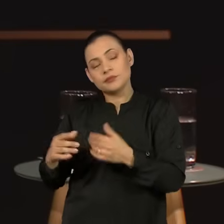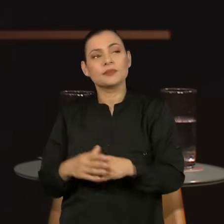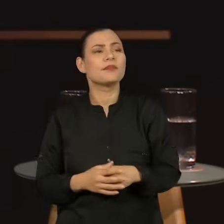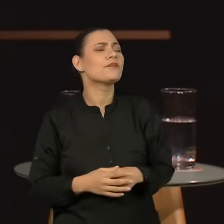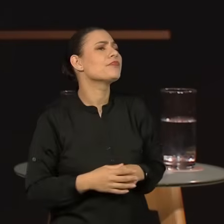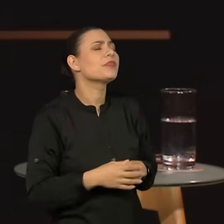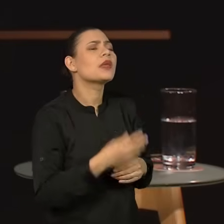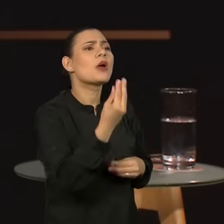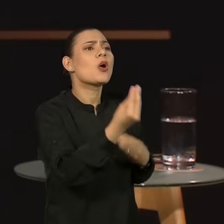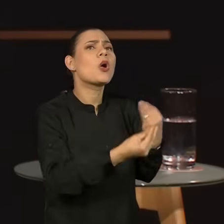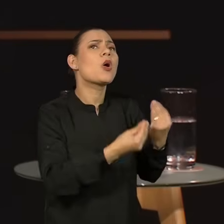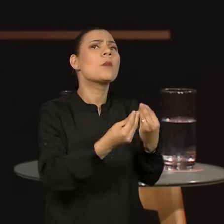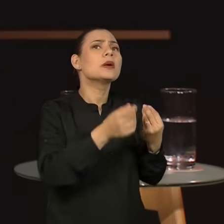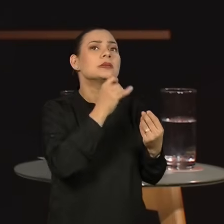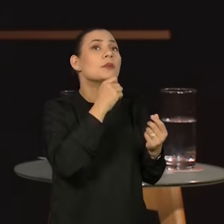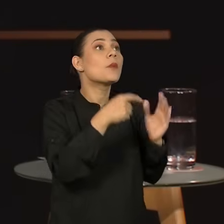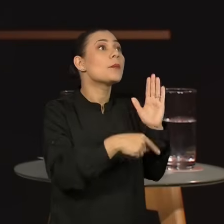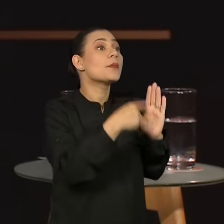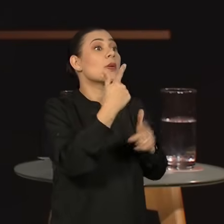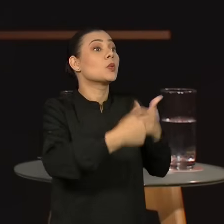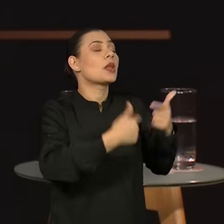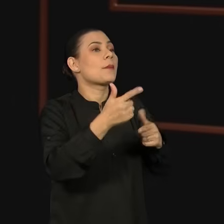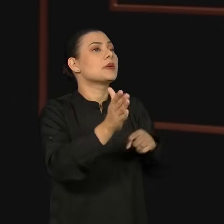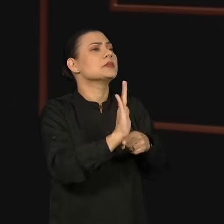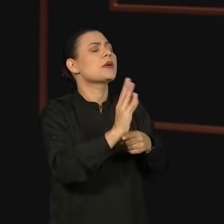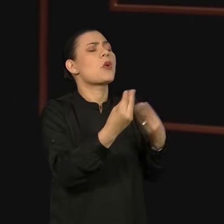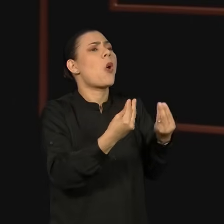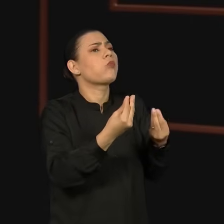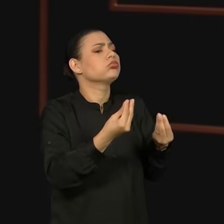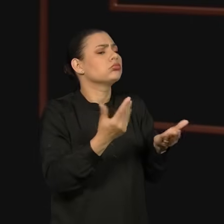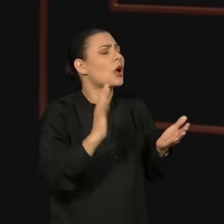Como é que você chegou no primeiro trabalho de cinema, por exemplo?